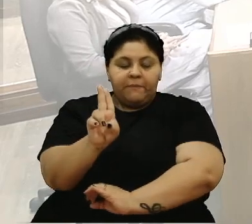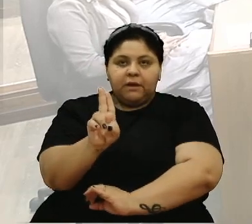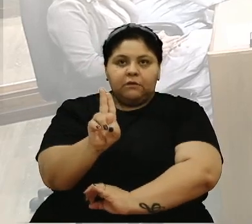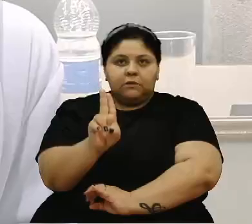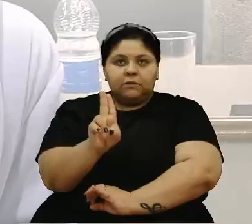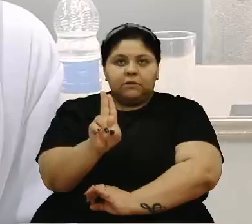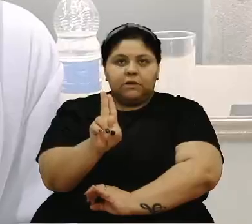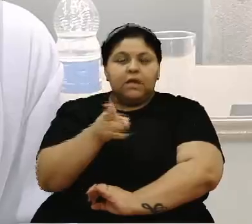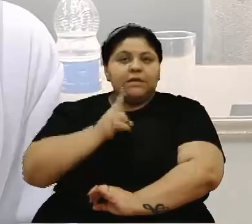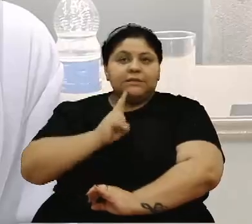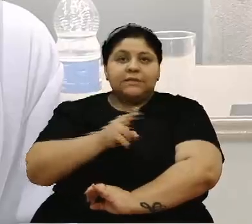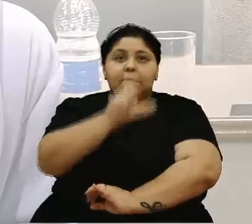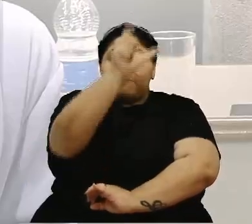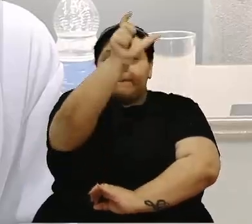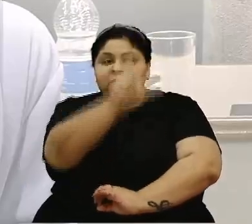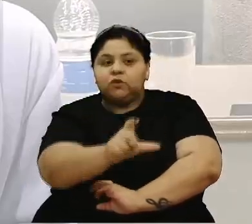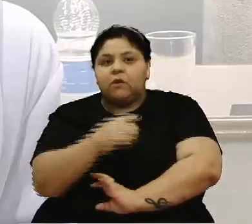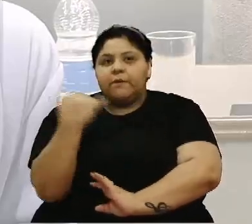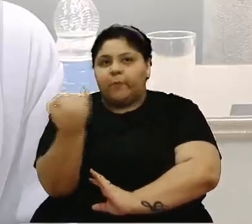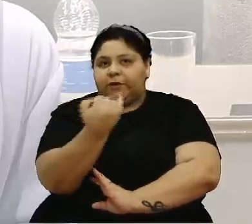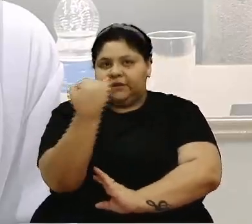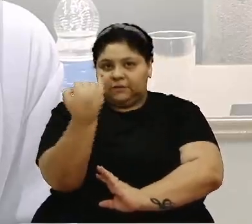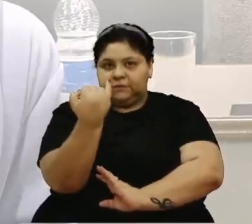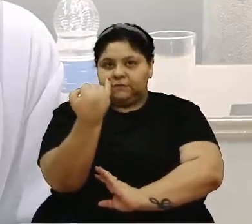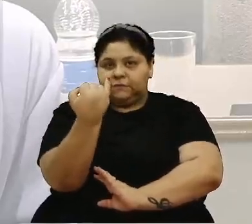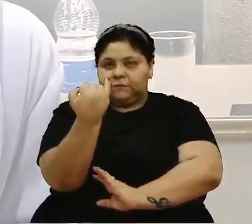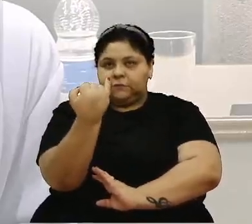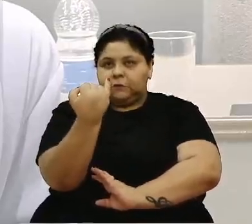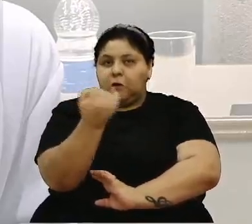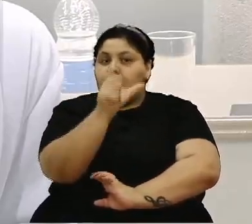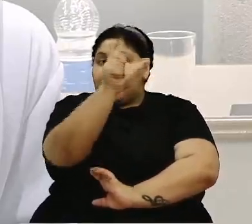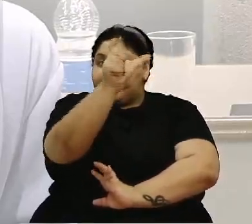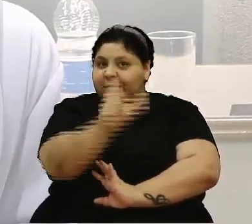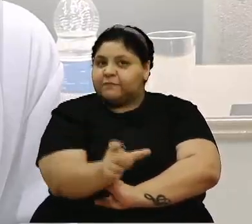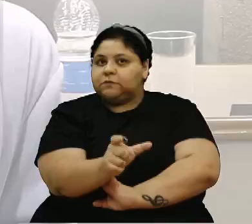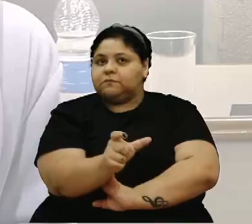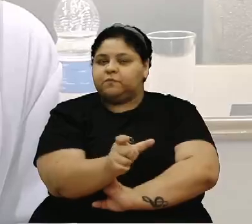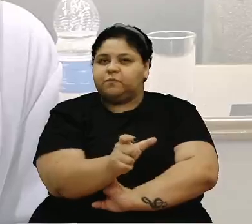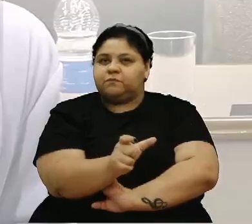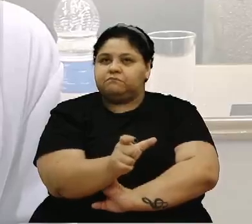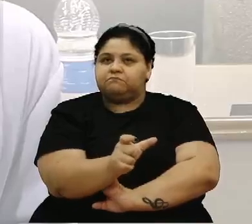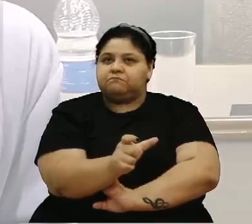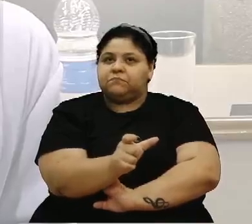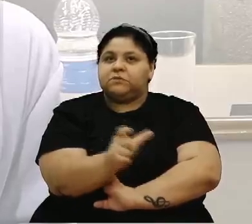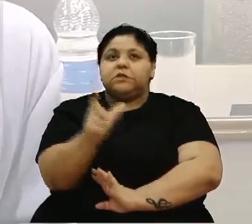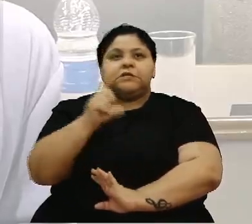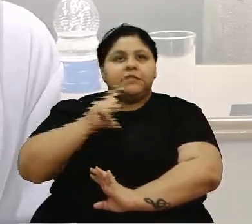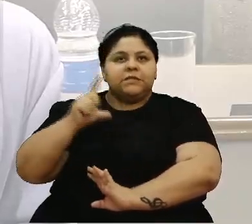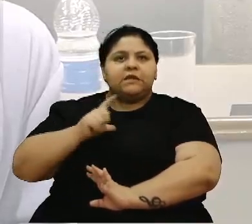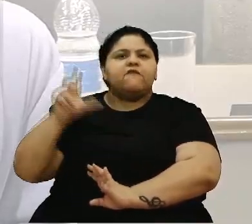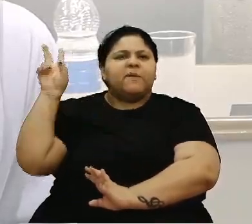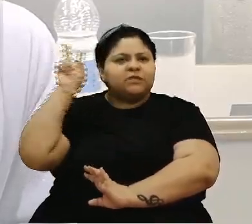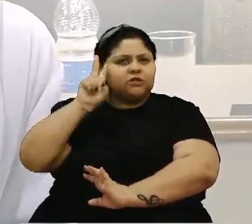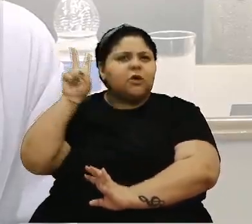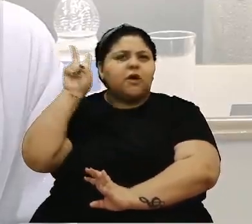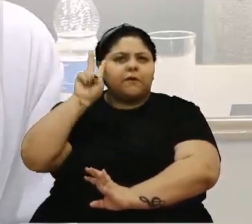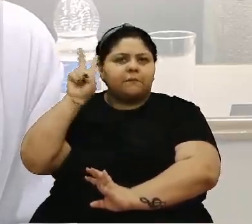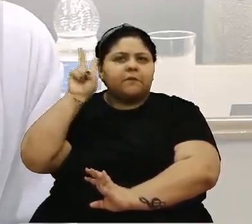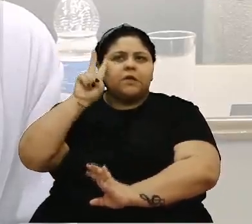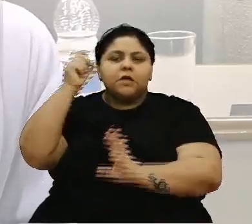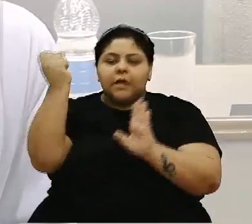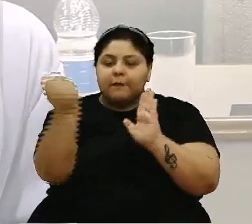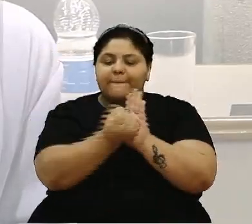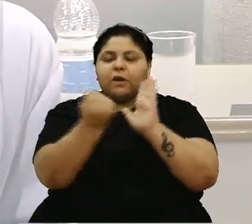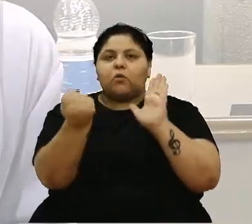como sempre, é uma pessoa importante. É uma pessoa que teve uma história que